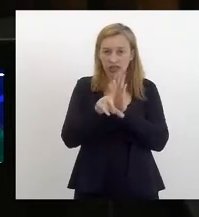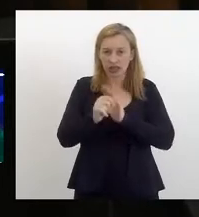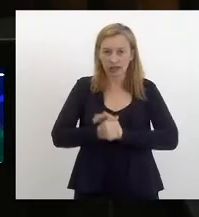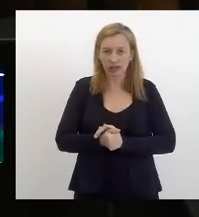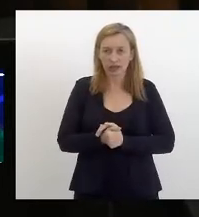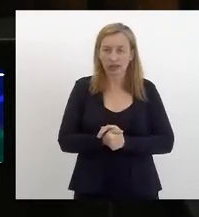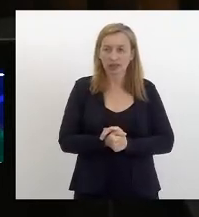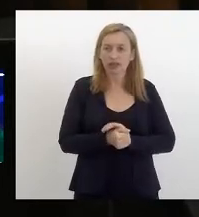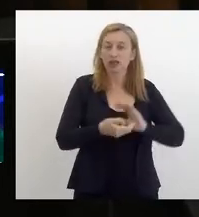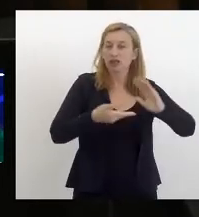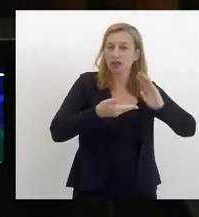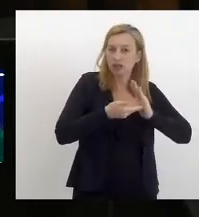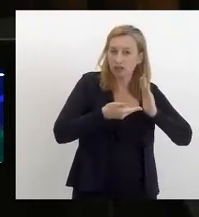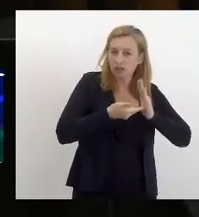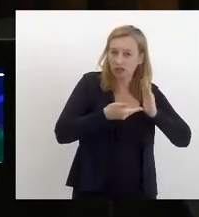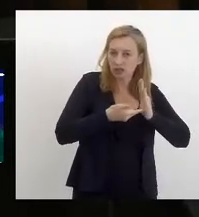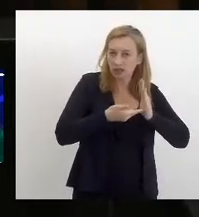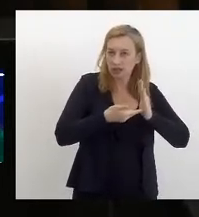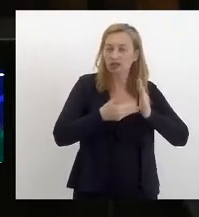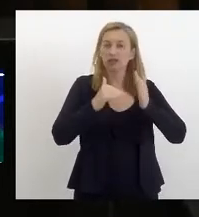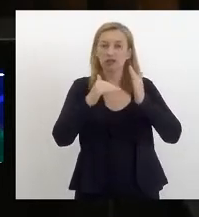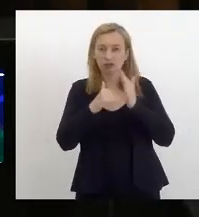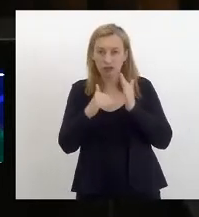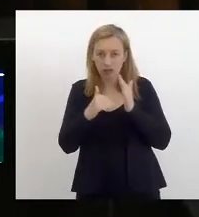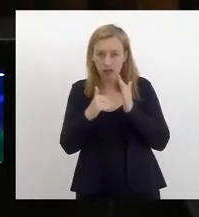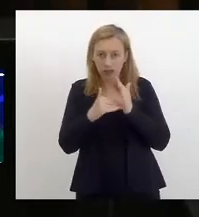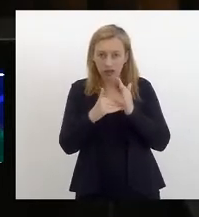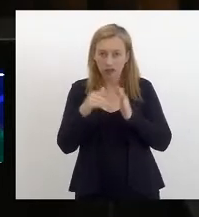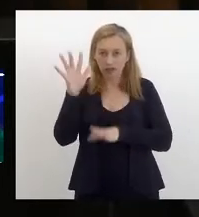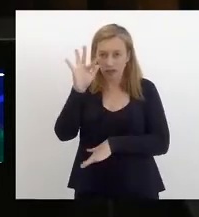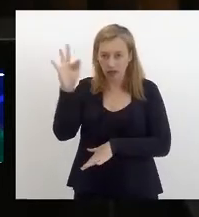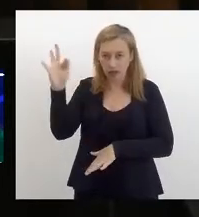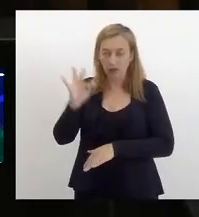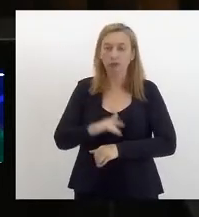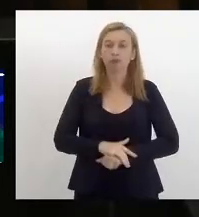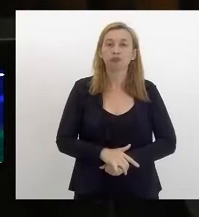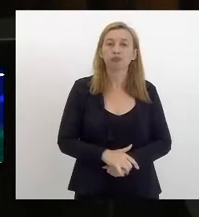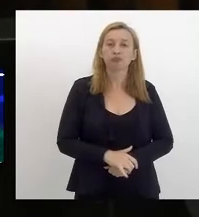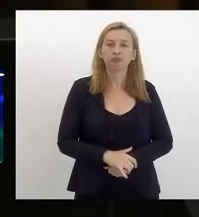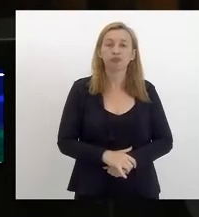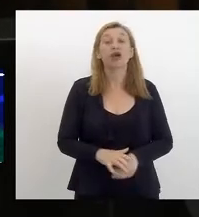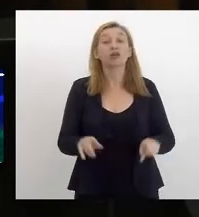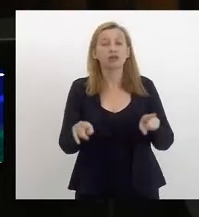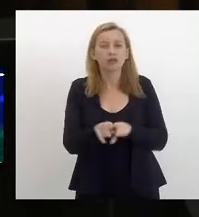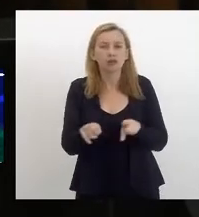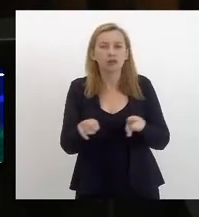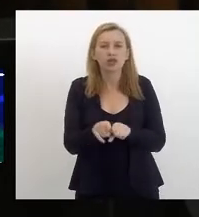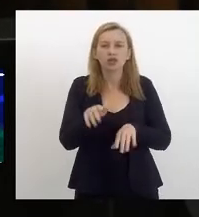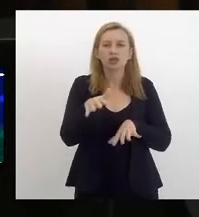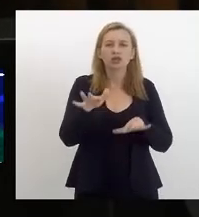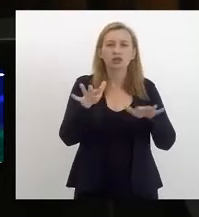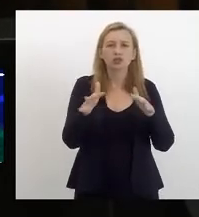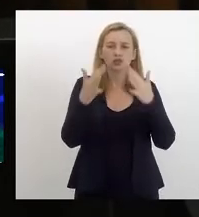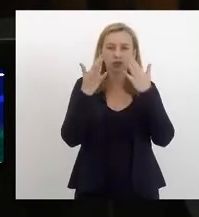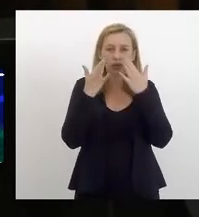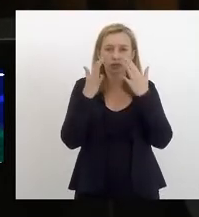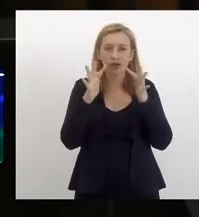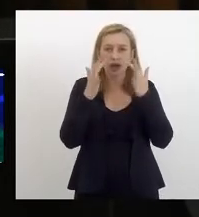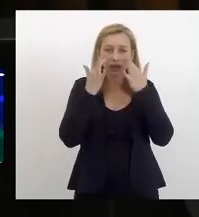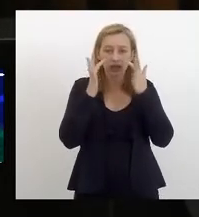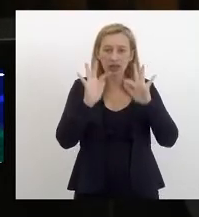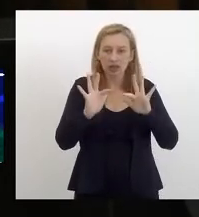na Câmara Federal e no senado federal é mas também estou chamando a atenção